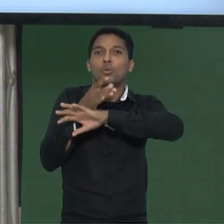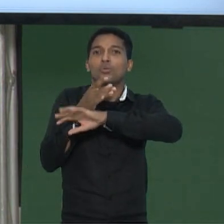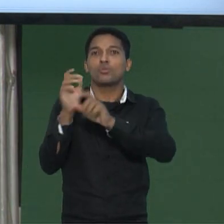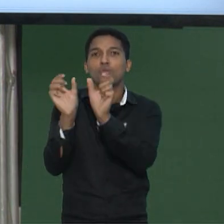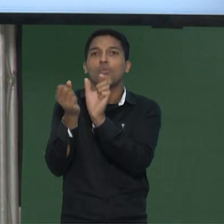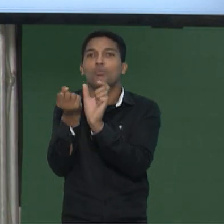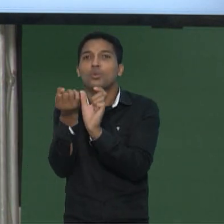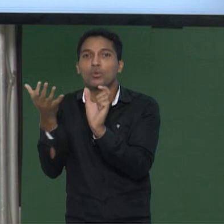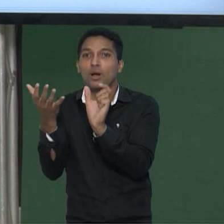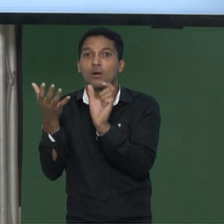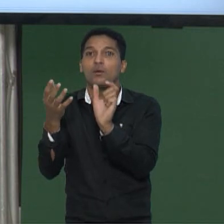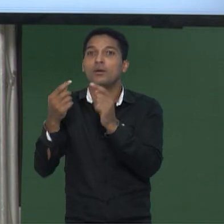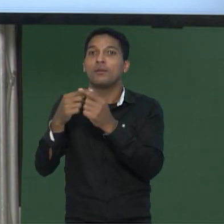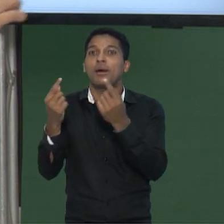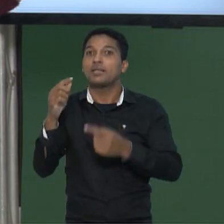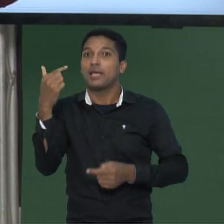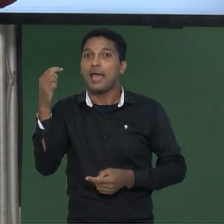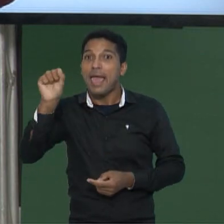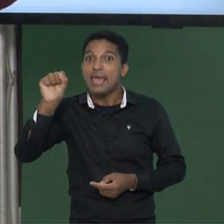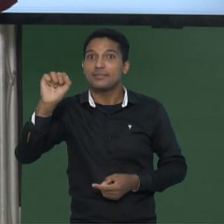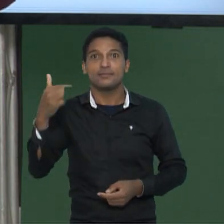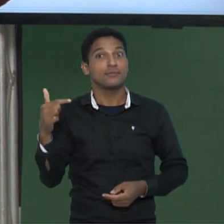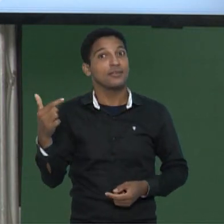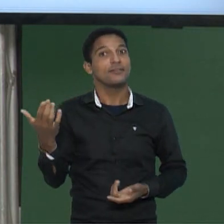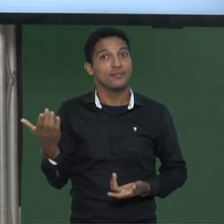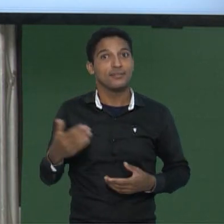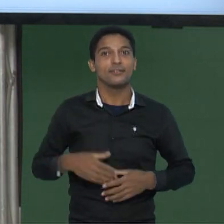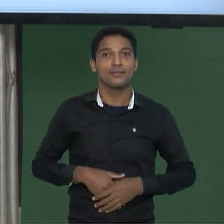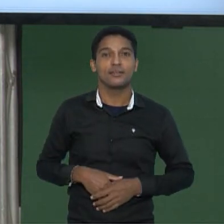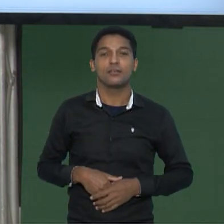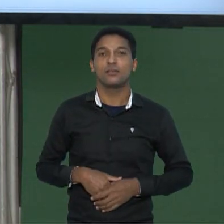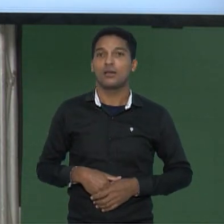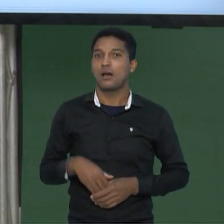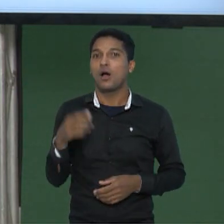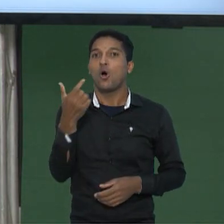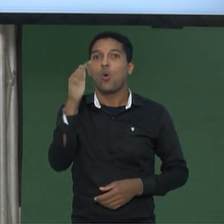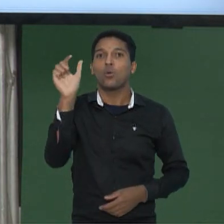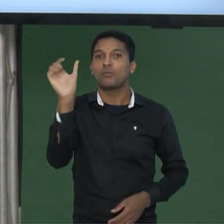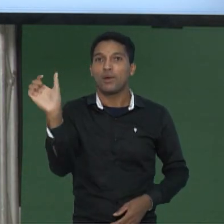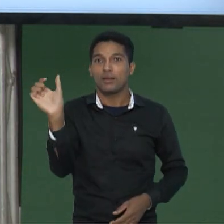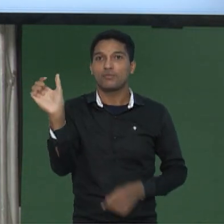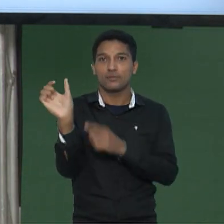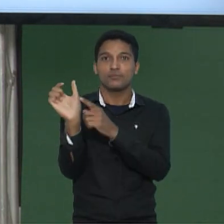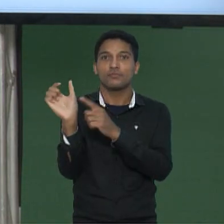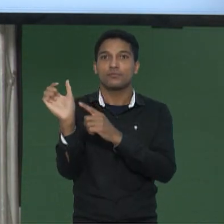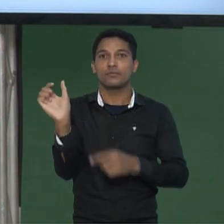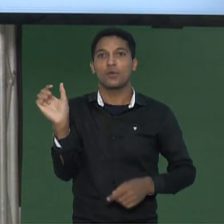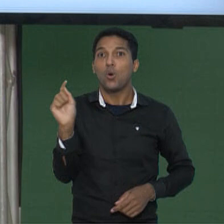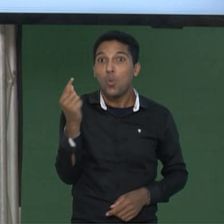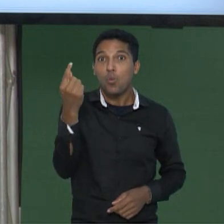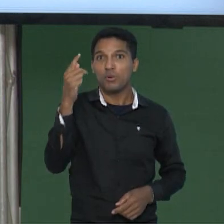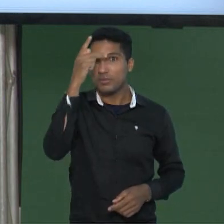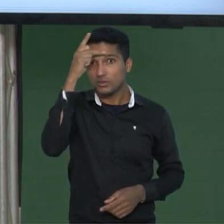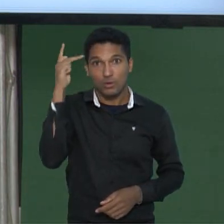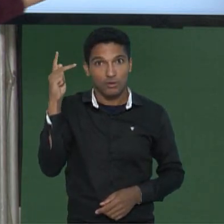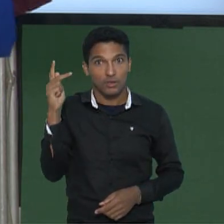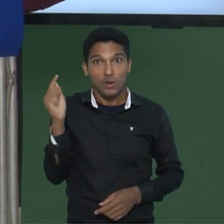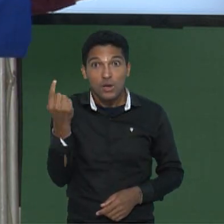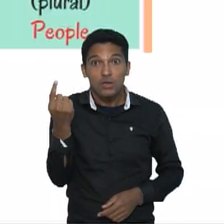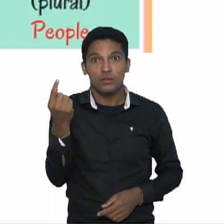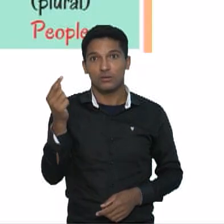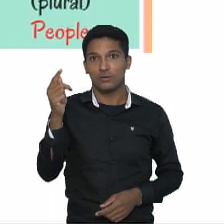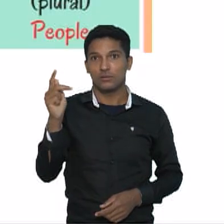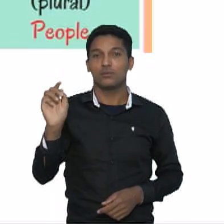percebendo? Outra palavrinha, a person, uma pessoa. Quando eu quero falar pessoas, eu